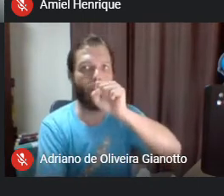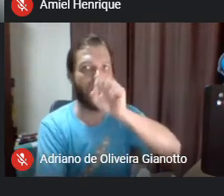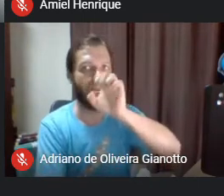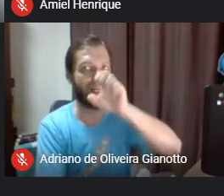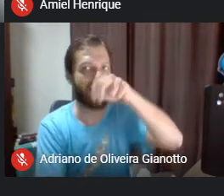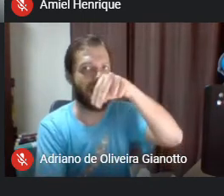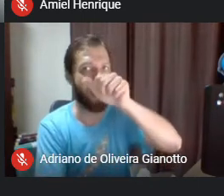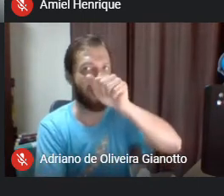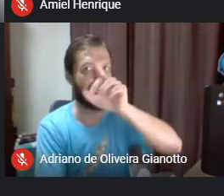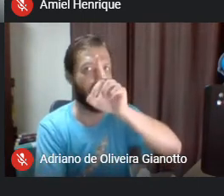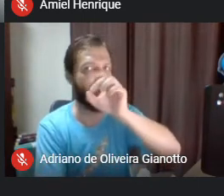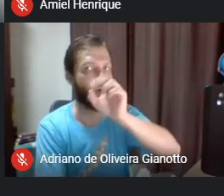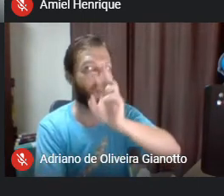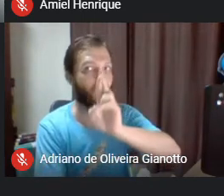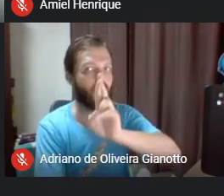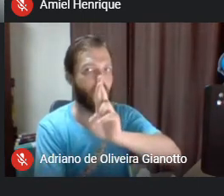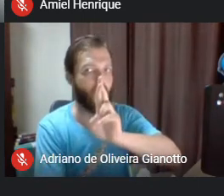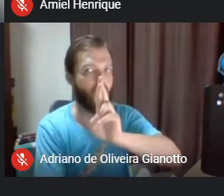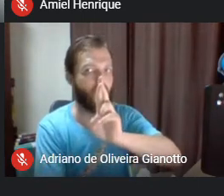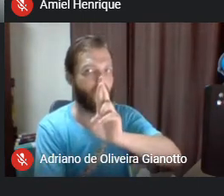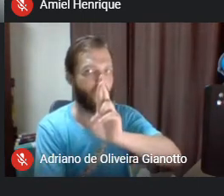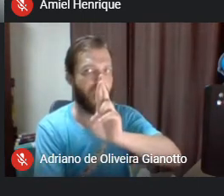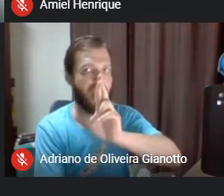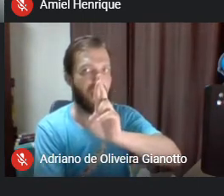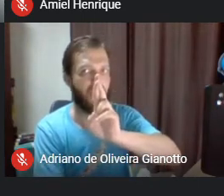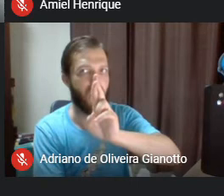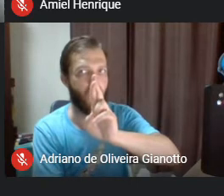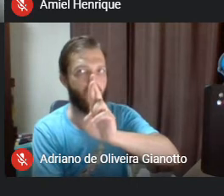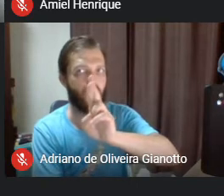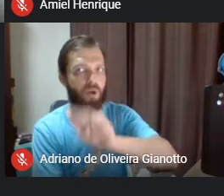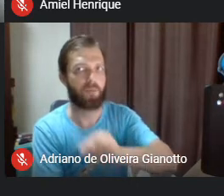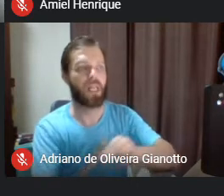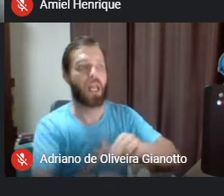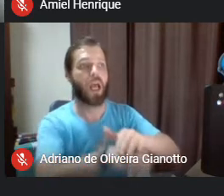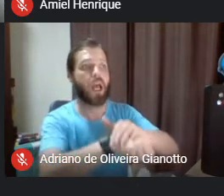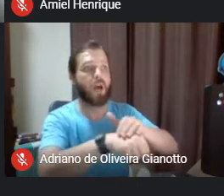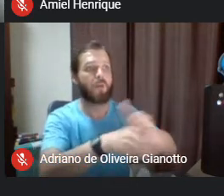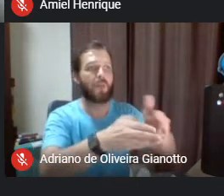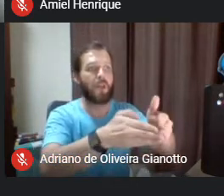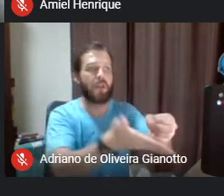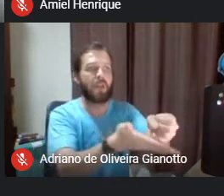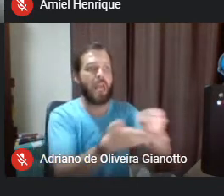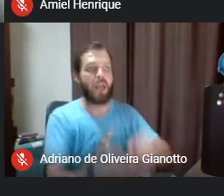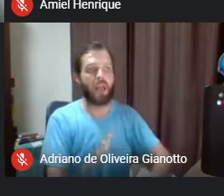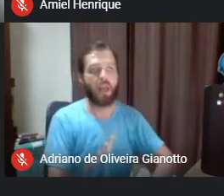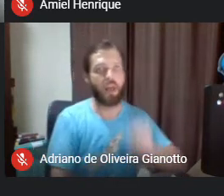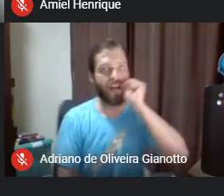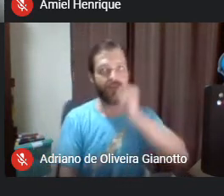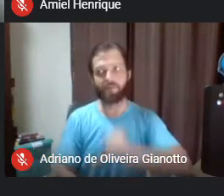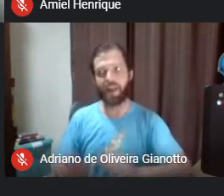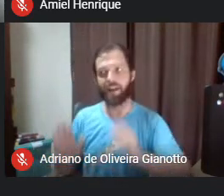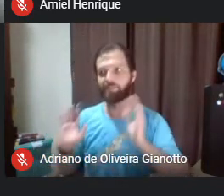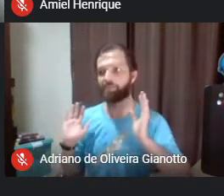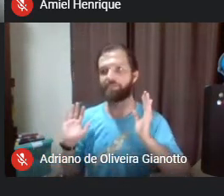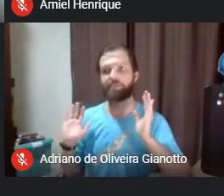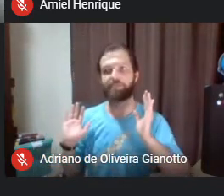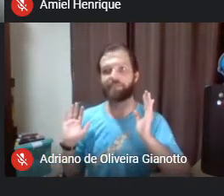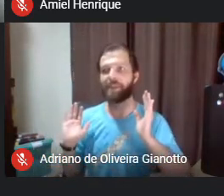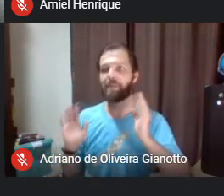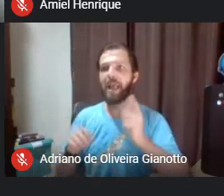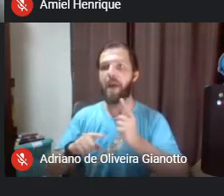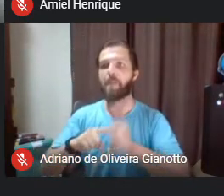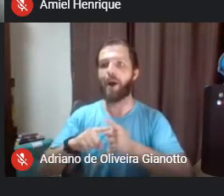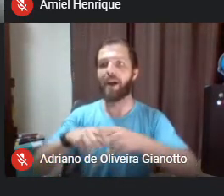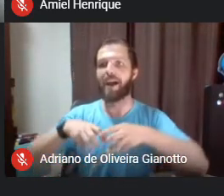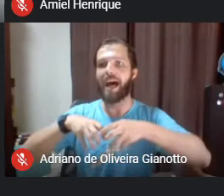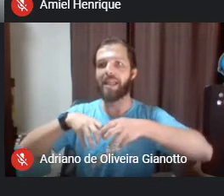está difícil. Aí ele foi falar com um senador, procurou um senador e pediu uma ajuda.